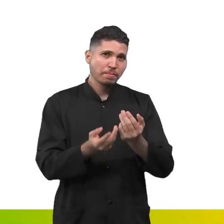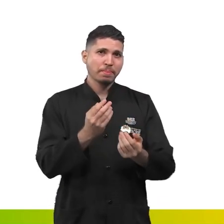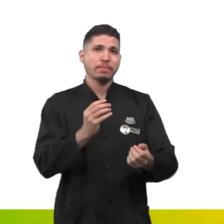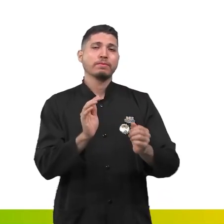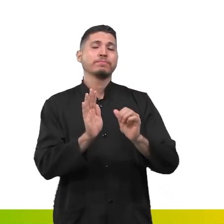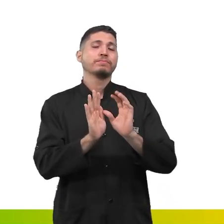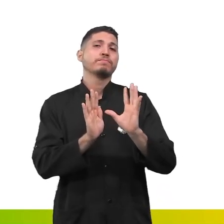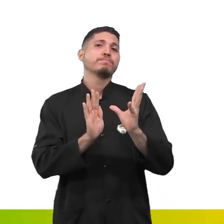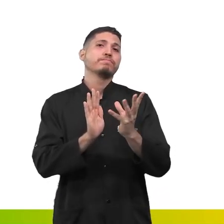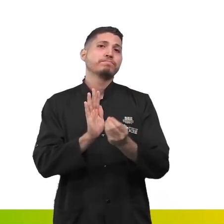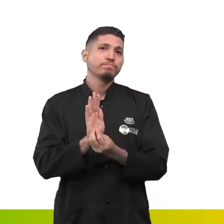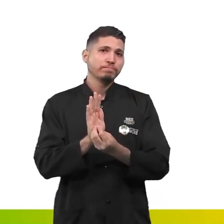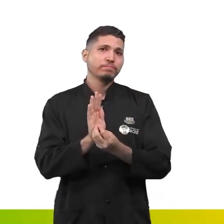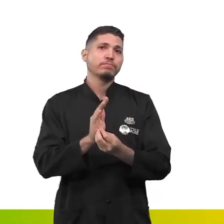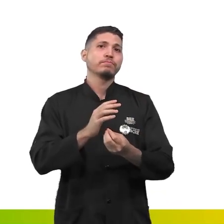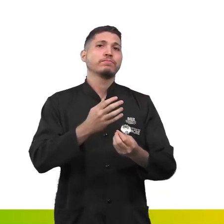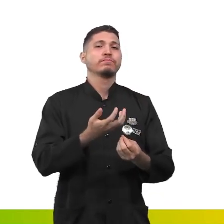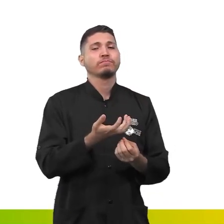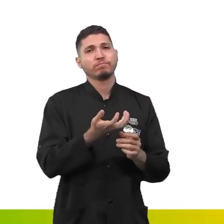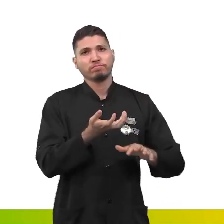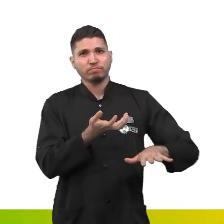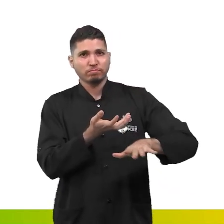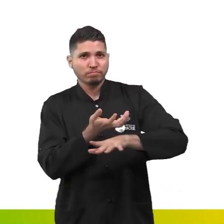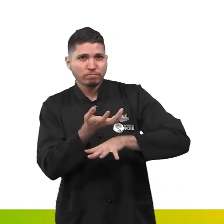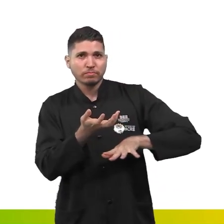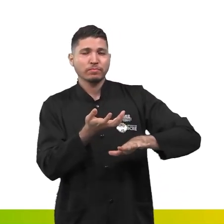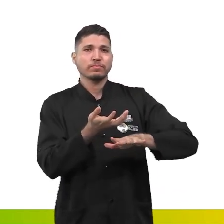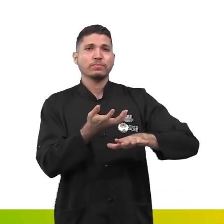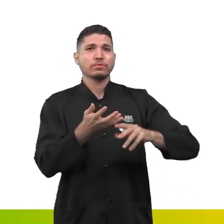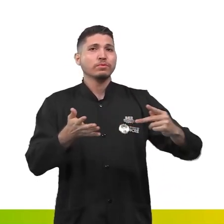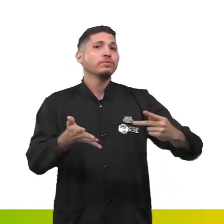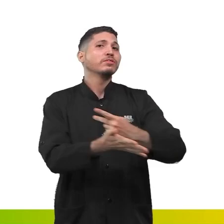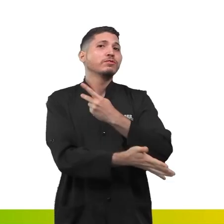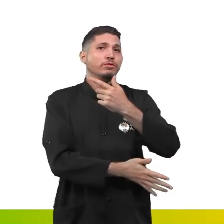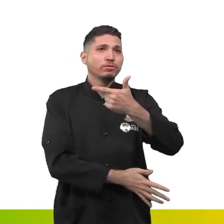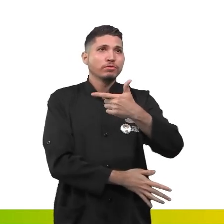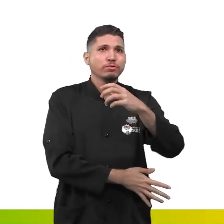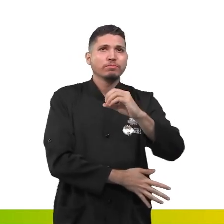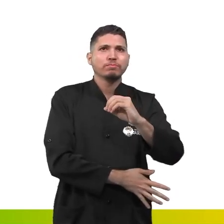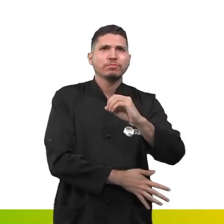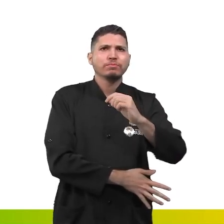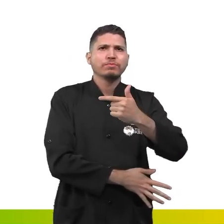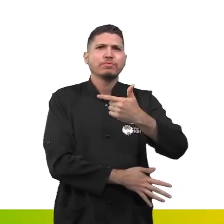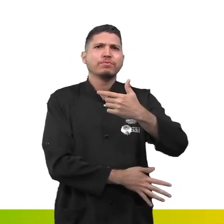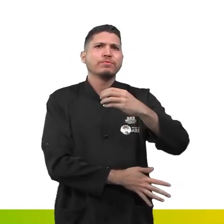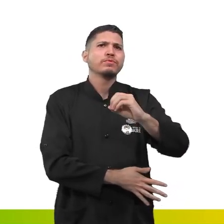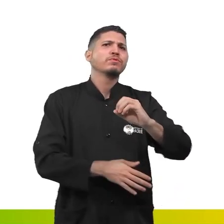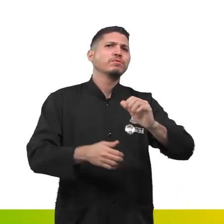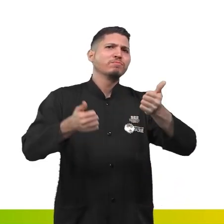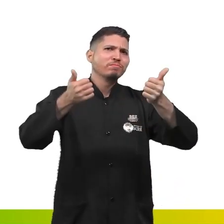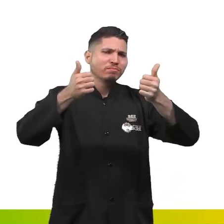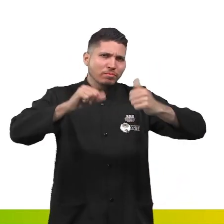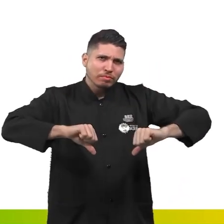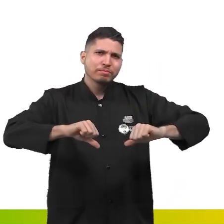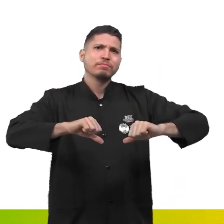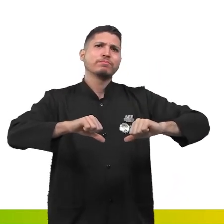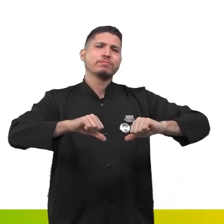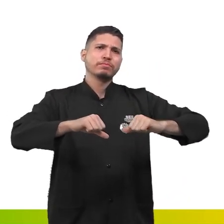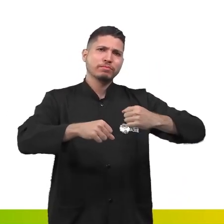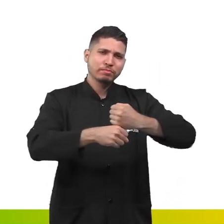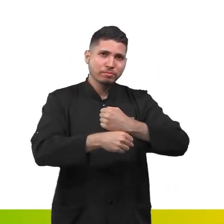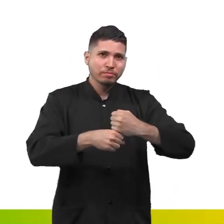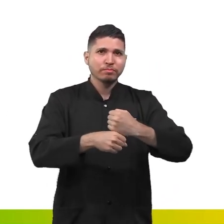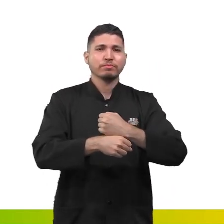e no Pantanal muito violento em 2020. Tá? É um dos piores anos aí,